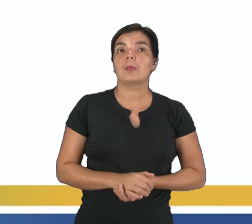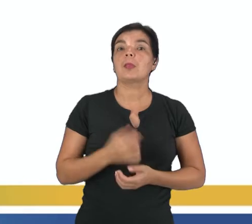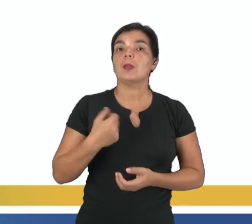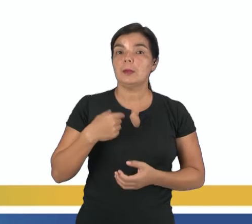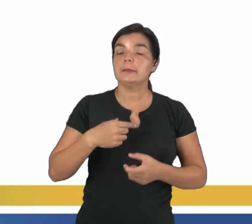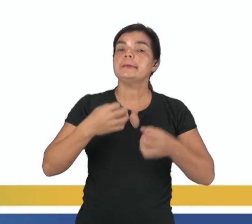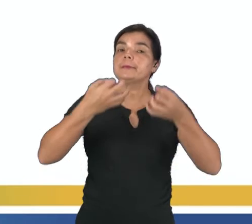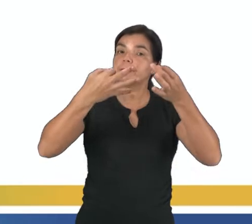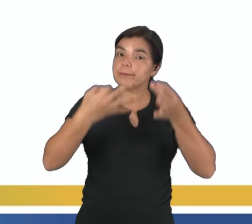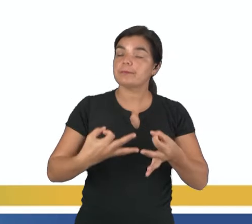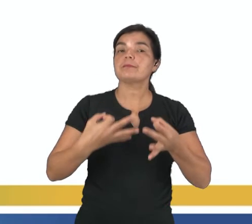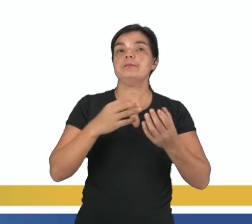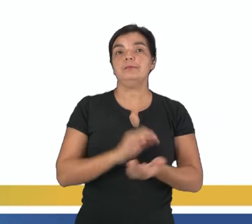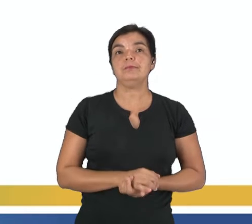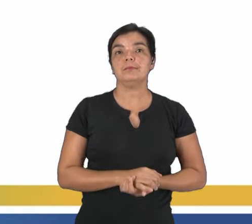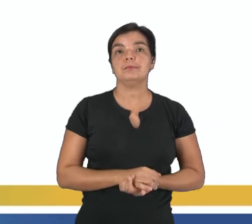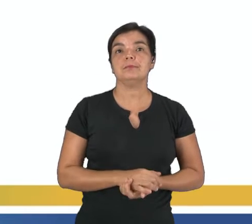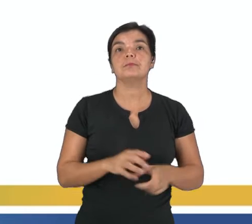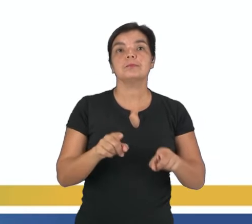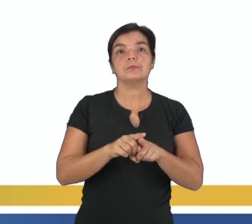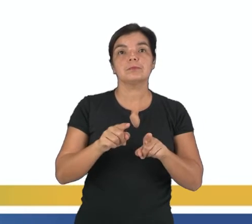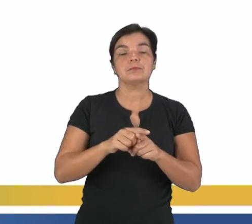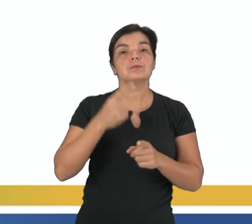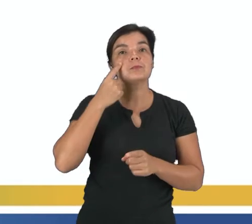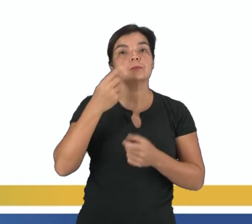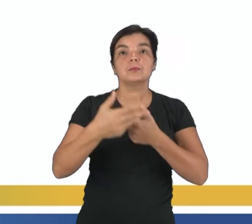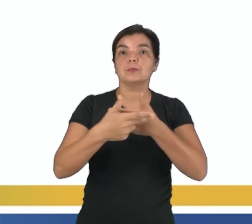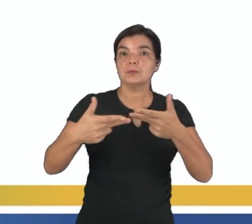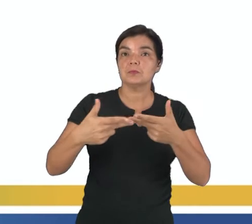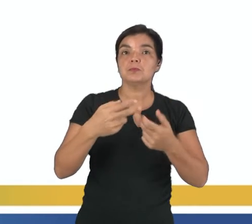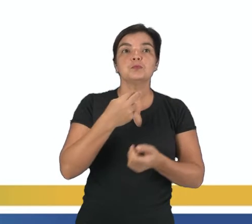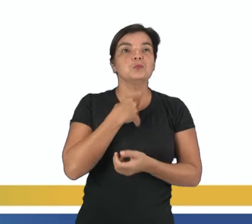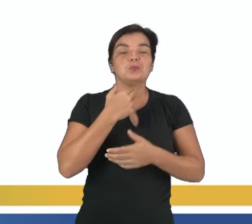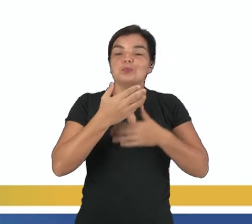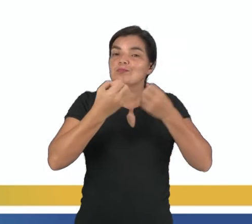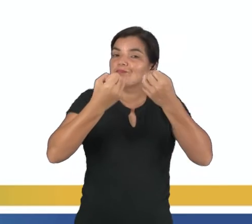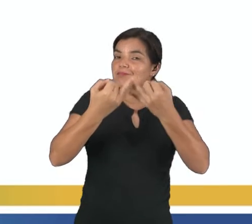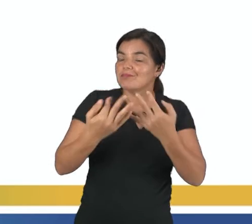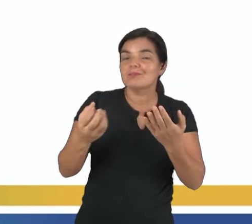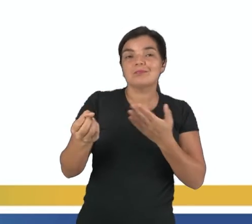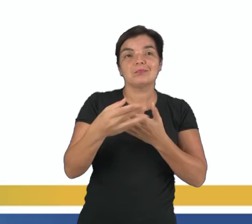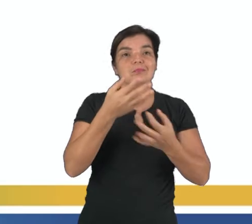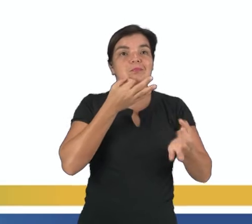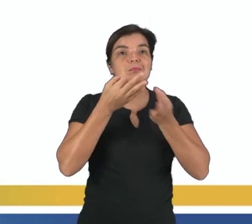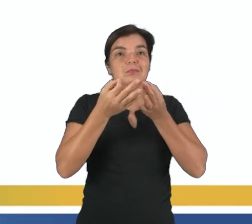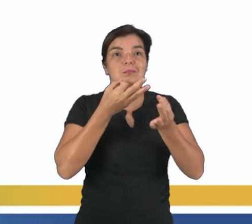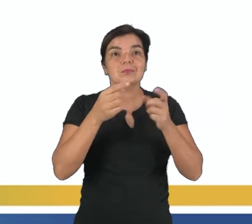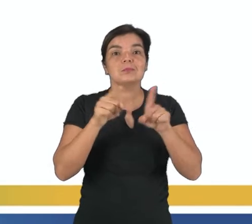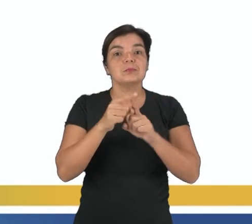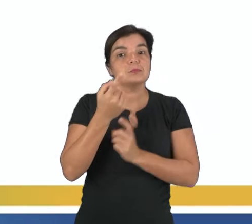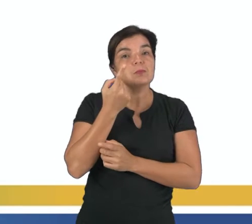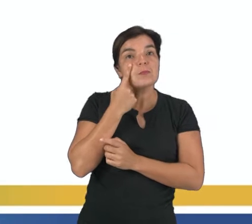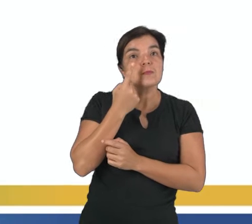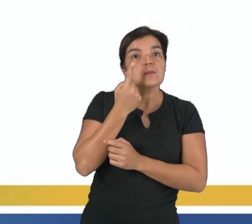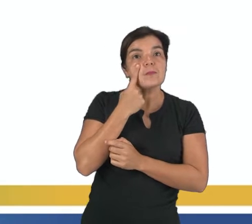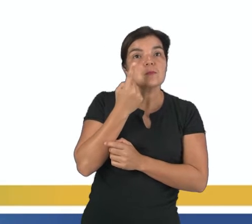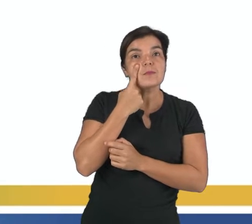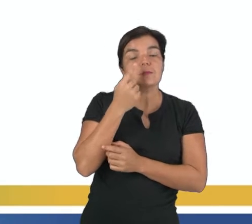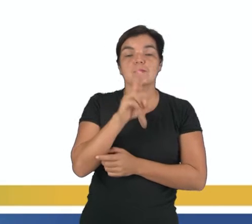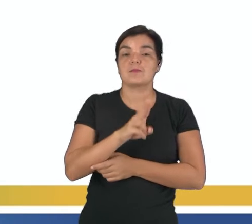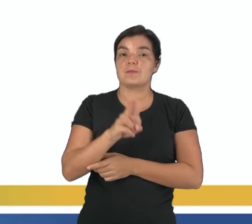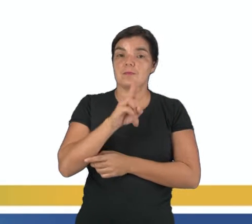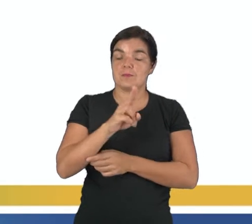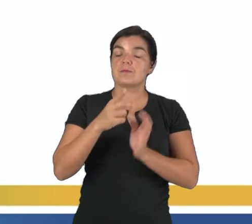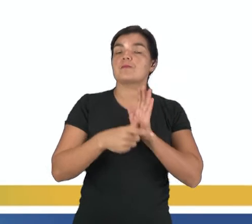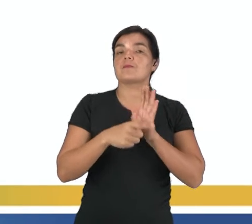credibilidade, que é obtida através de evidências. Não deve-se desenvolver novos argumentos sem evidenciar o